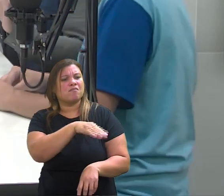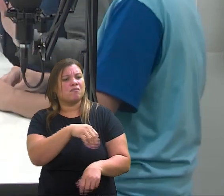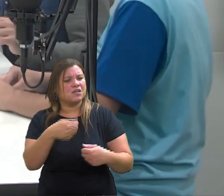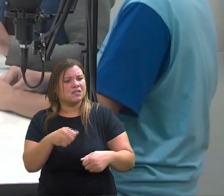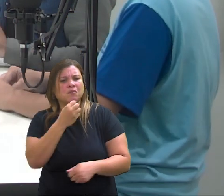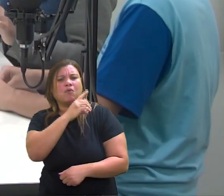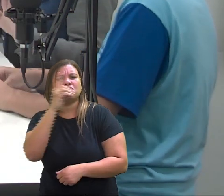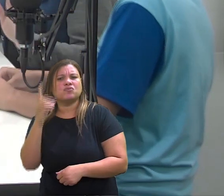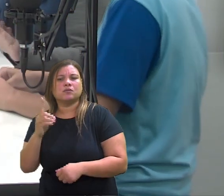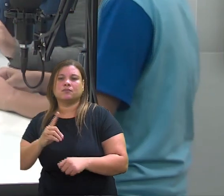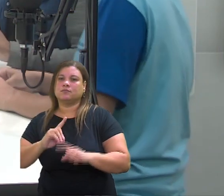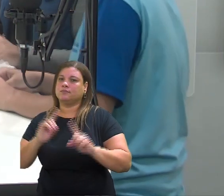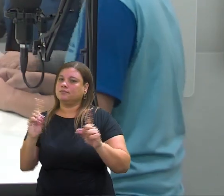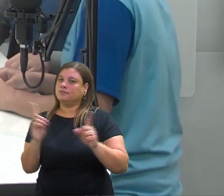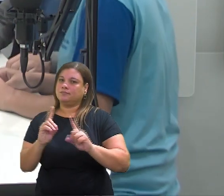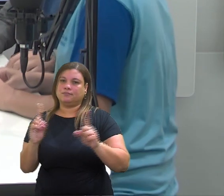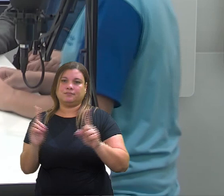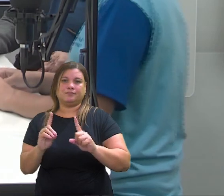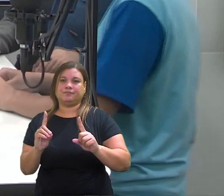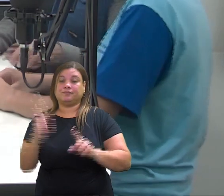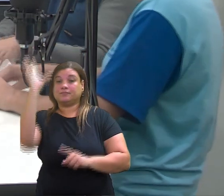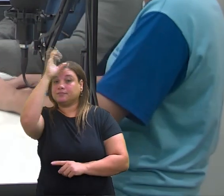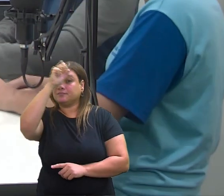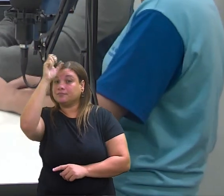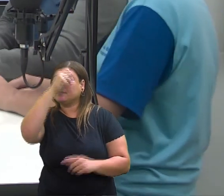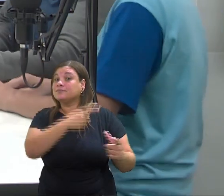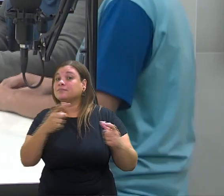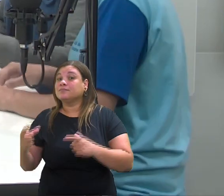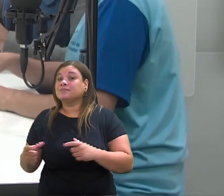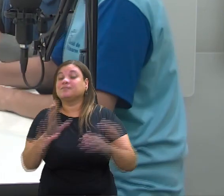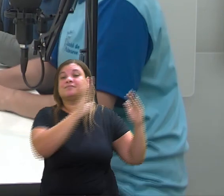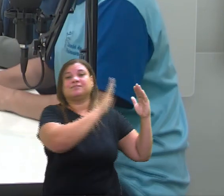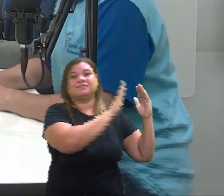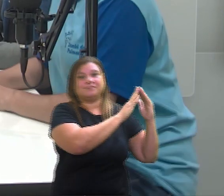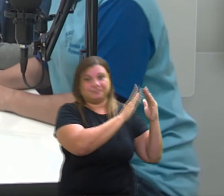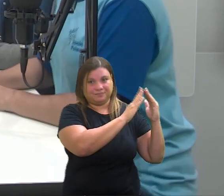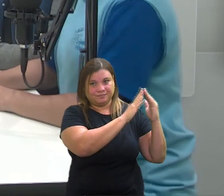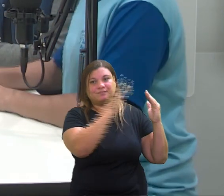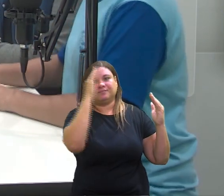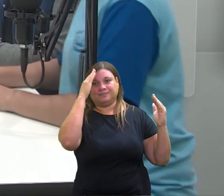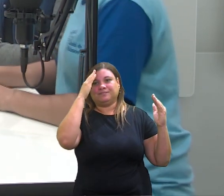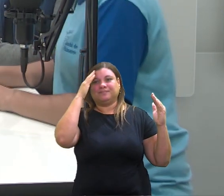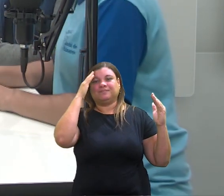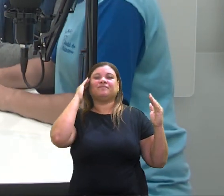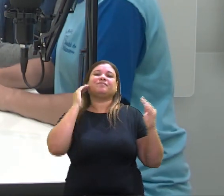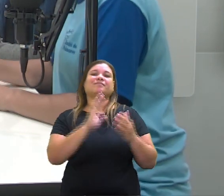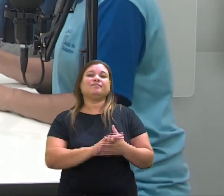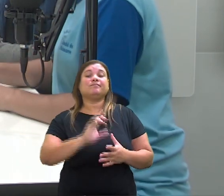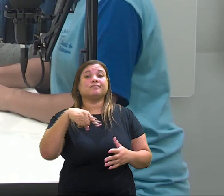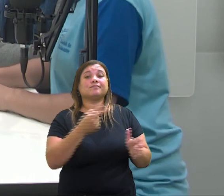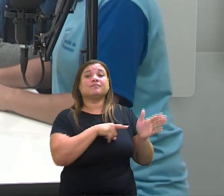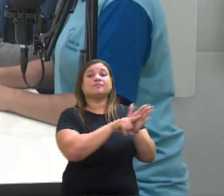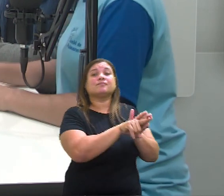dos funcionários públicos em geral. Vamos para essa aqui? Vamos. Nossa, eu